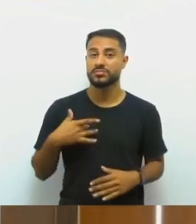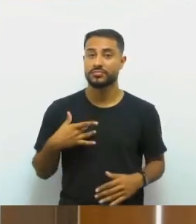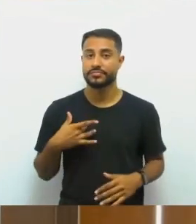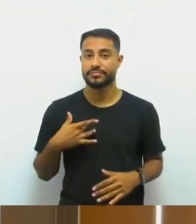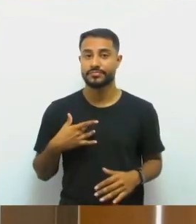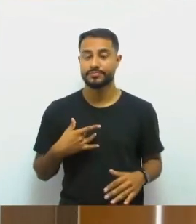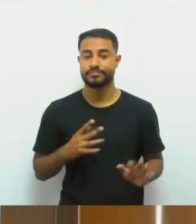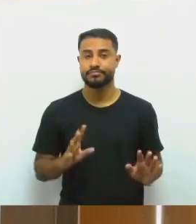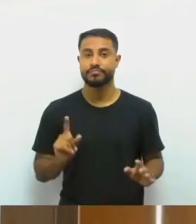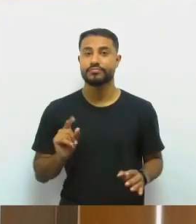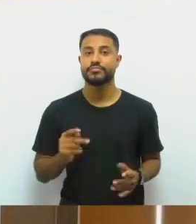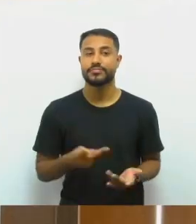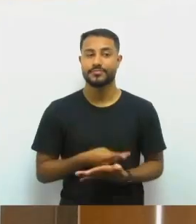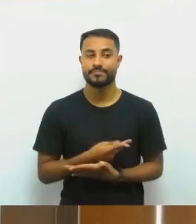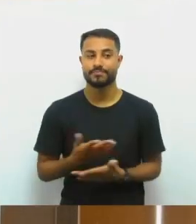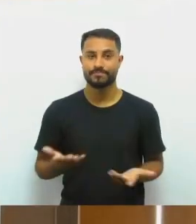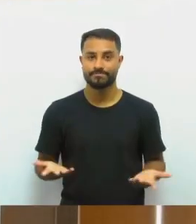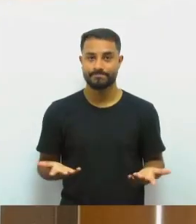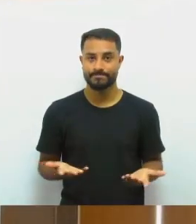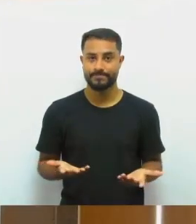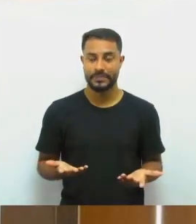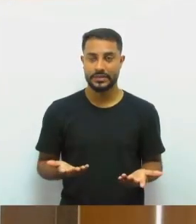Mas o que está acontecendo?